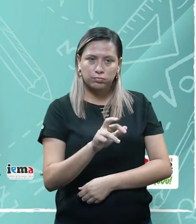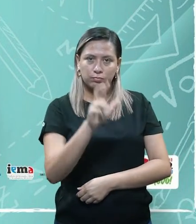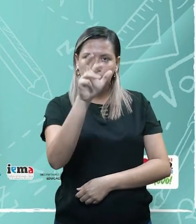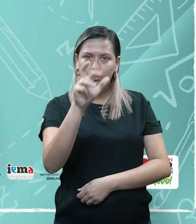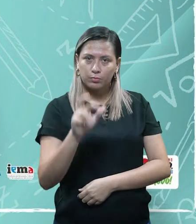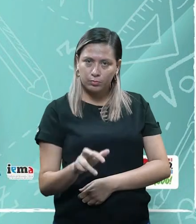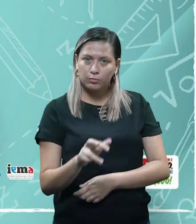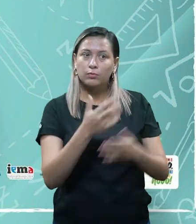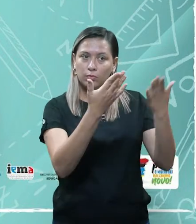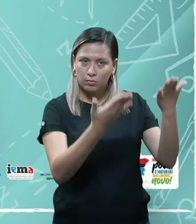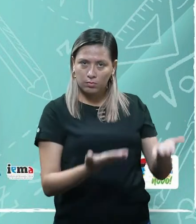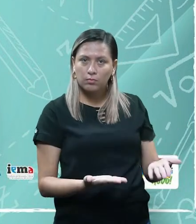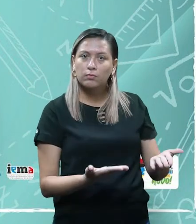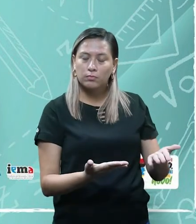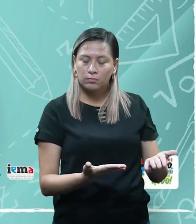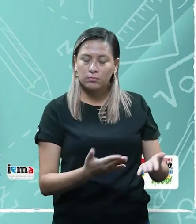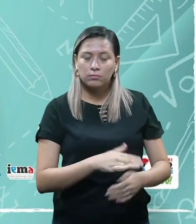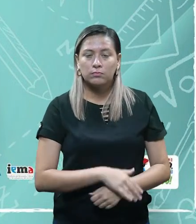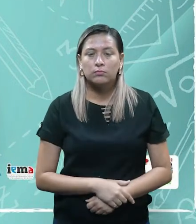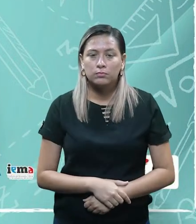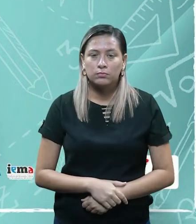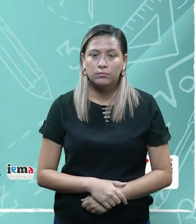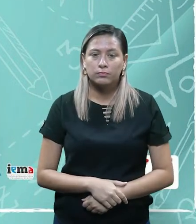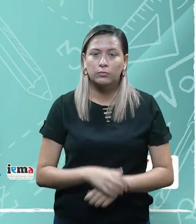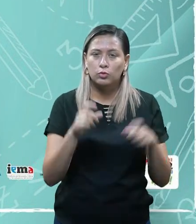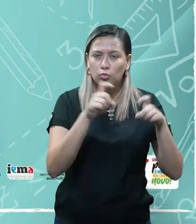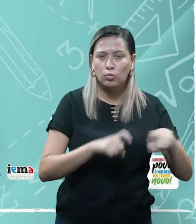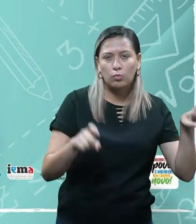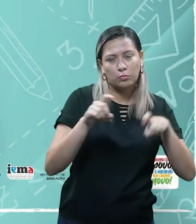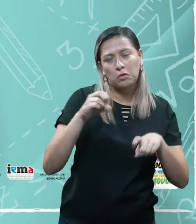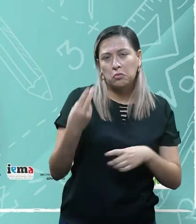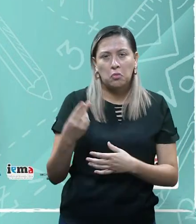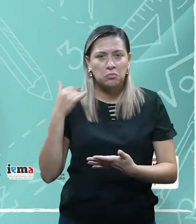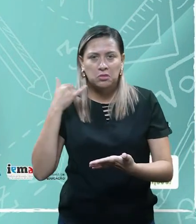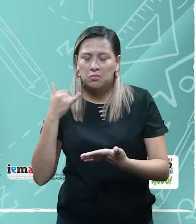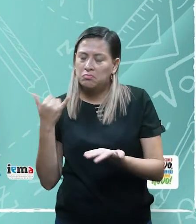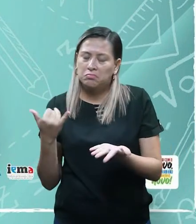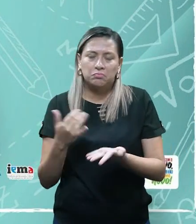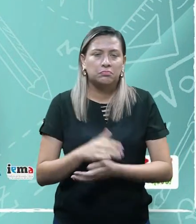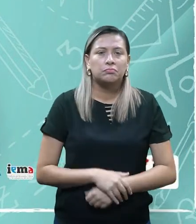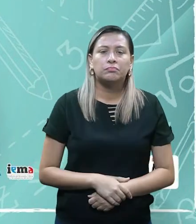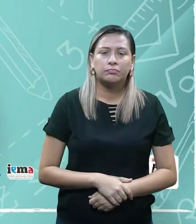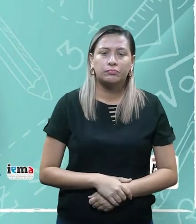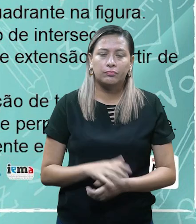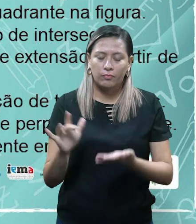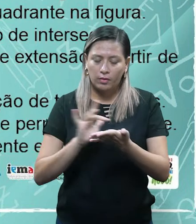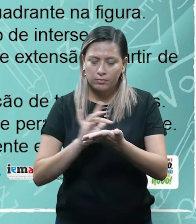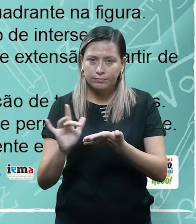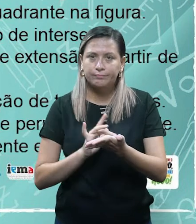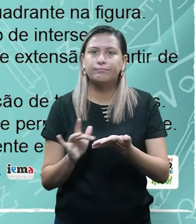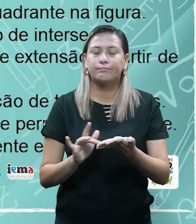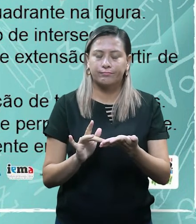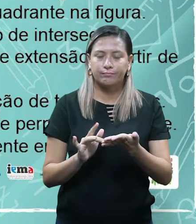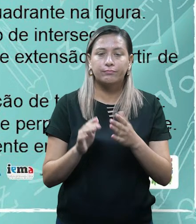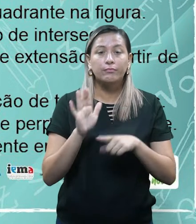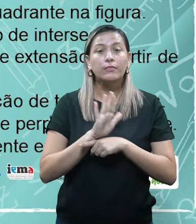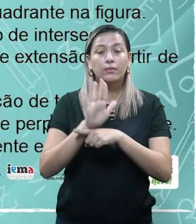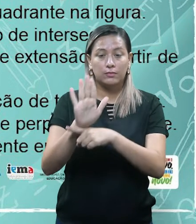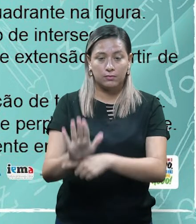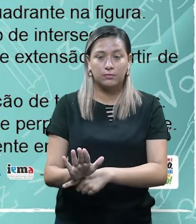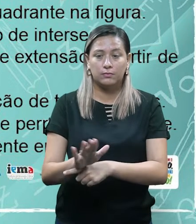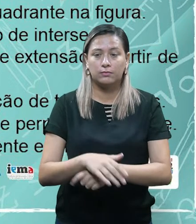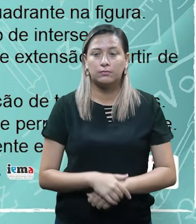programa, no teu computador, no teu celular, deixa tudo marcado para que venha te auxiliar, tá bom? Então, é como a gente viu,